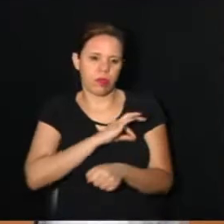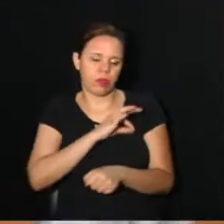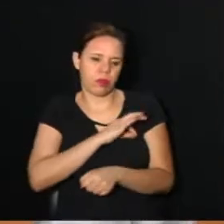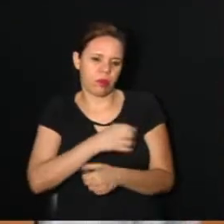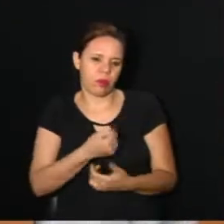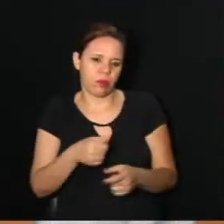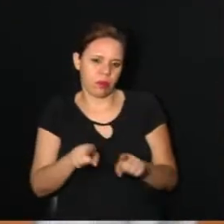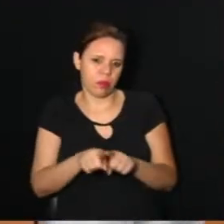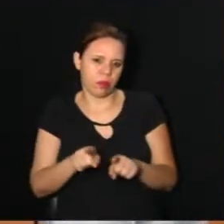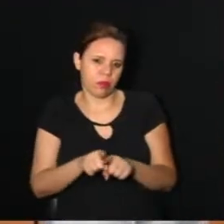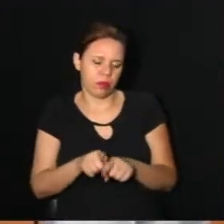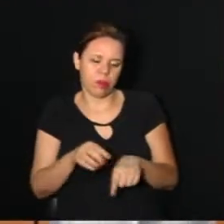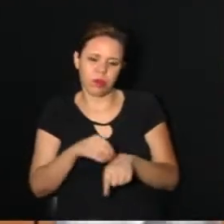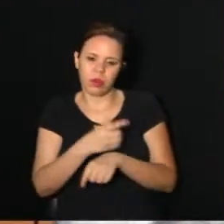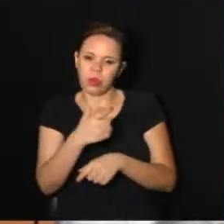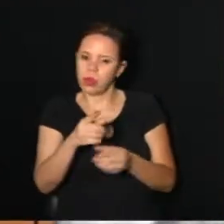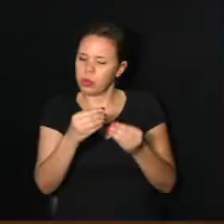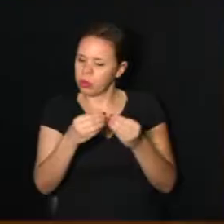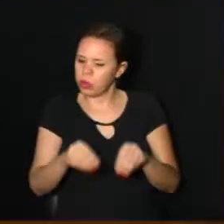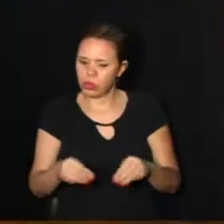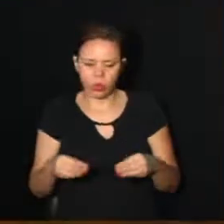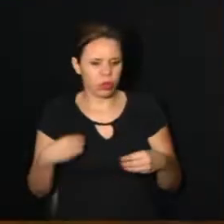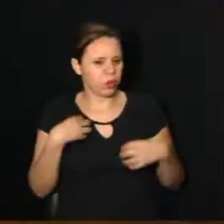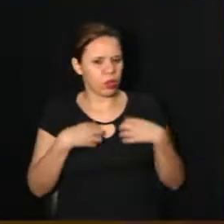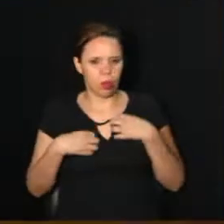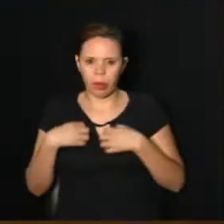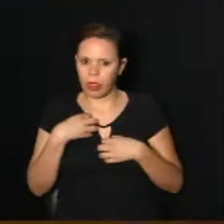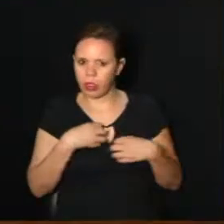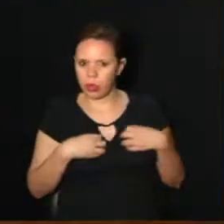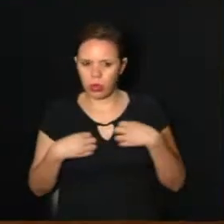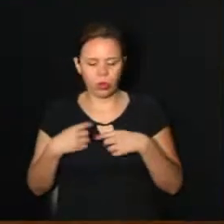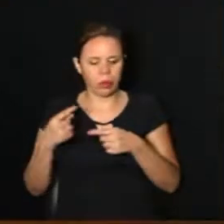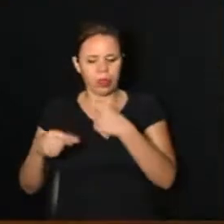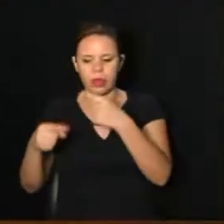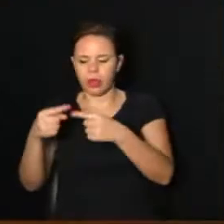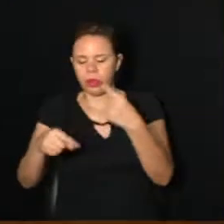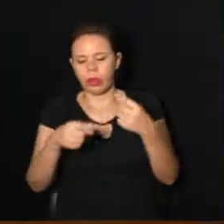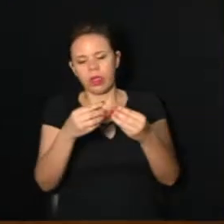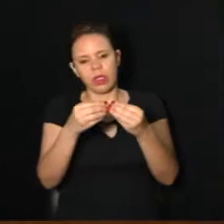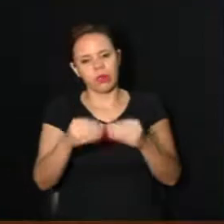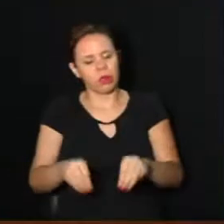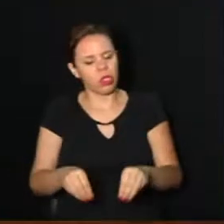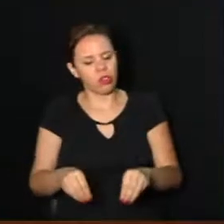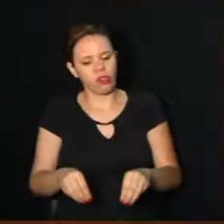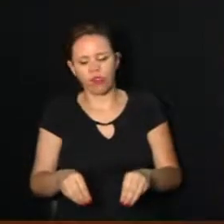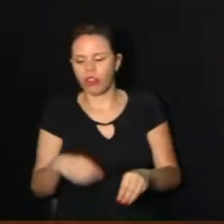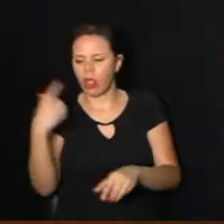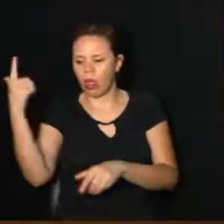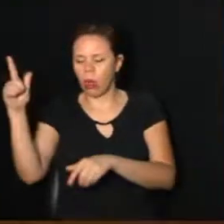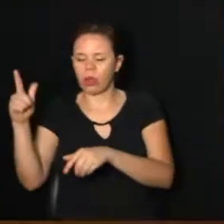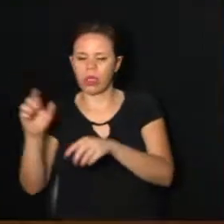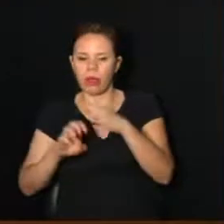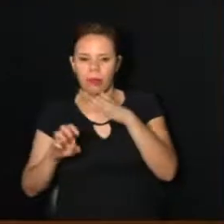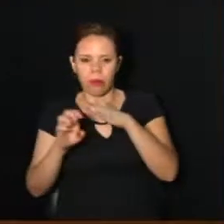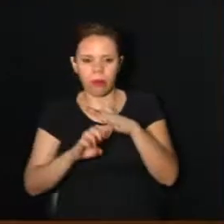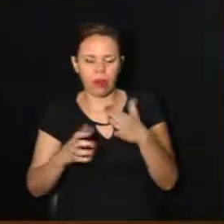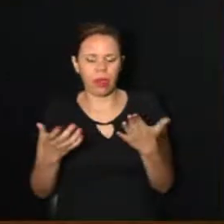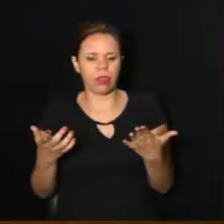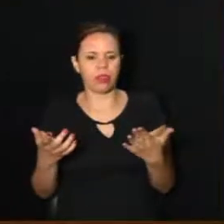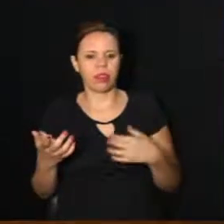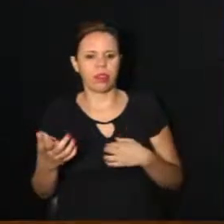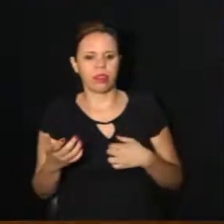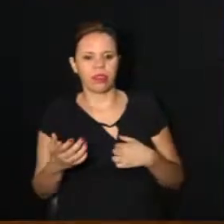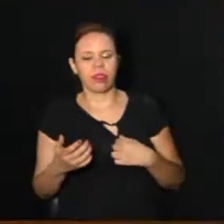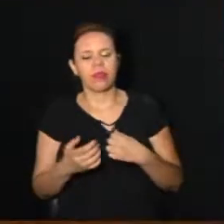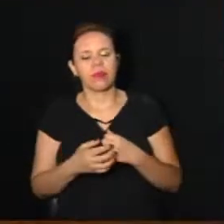que não traga perturbação. Em linhas gerais, seria isso. A atividade ela pode ser exercida desde que ela não traga